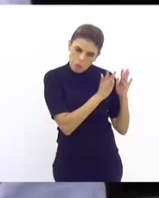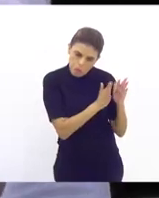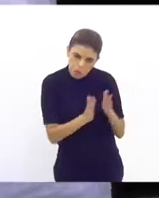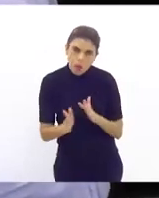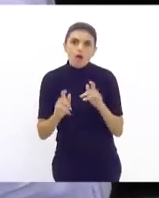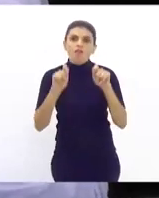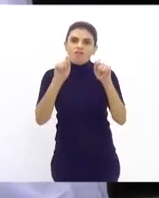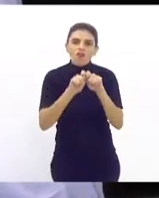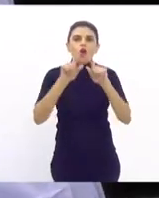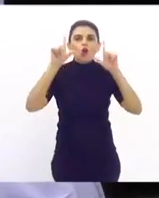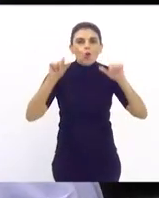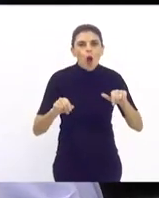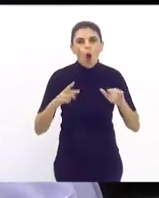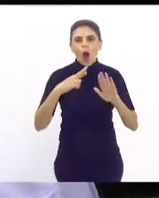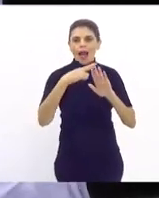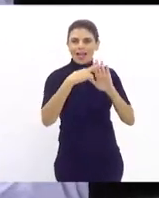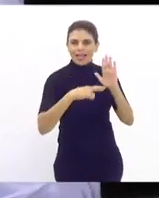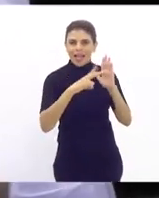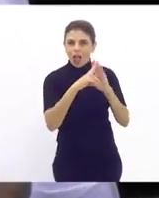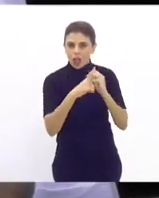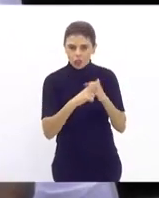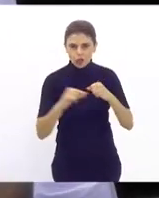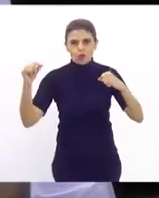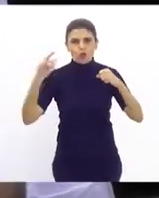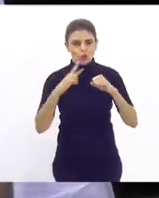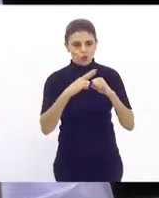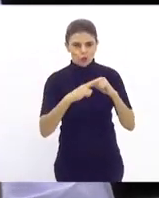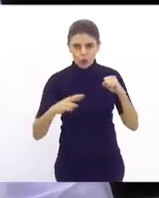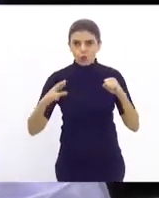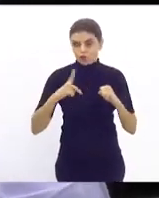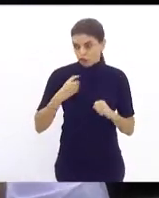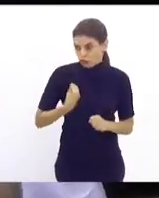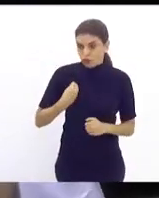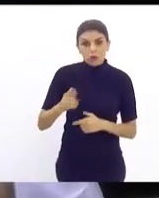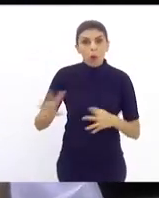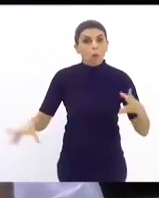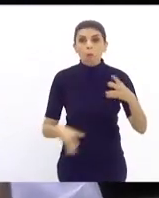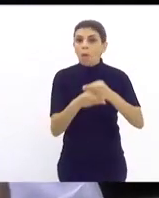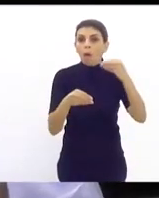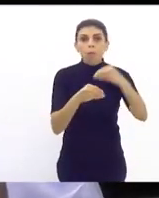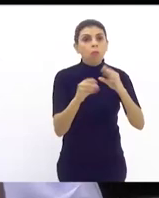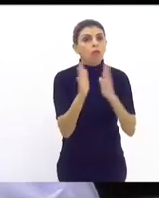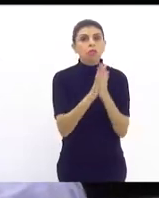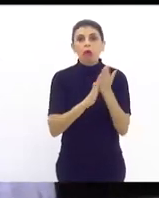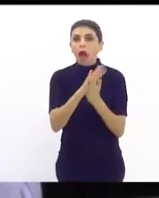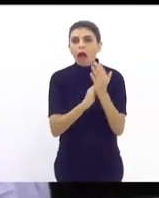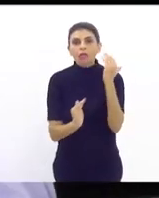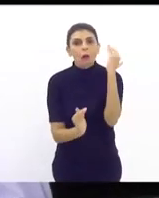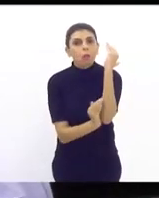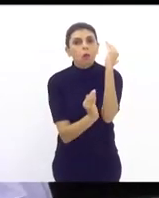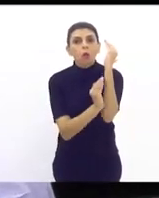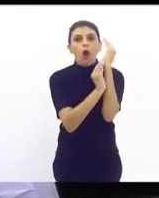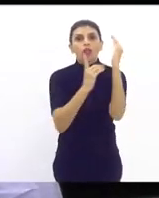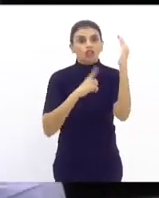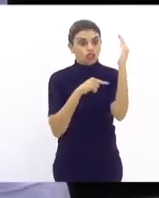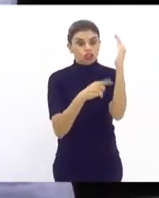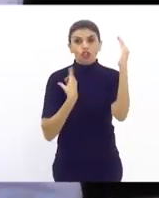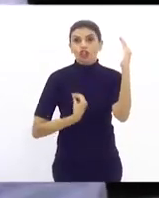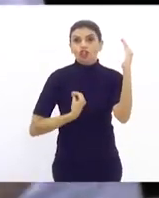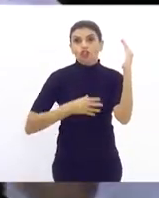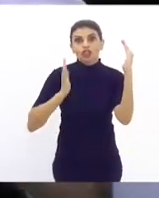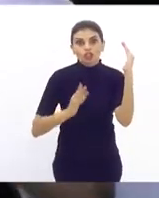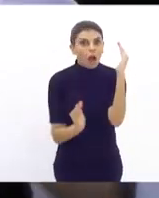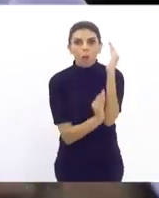a resolução Conama em vigor. Portanto, não acrescentou nenhuma burocracia às já existentes.